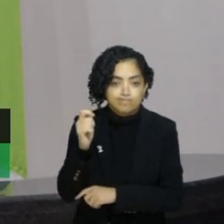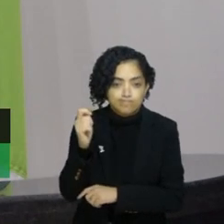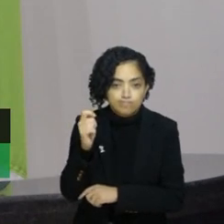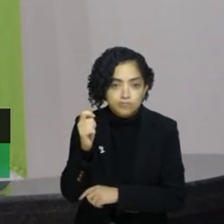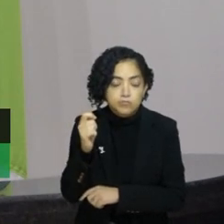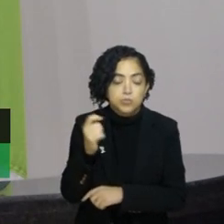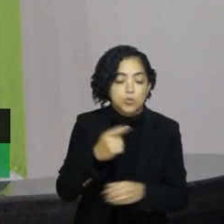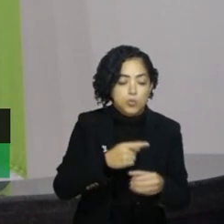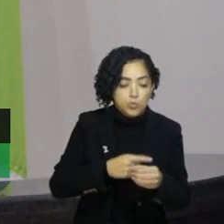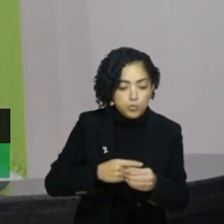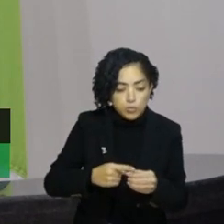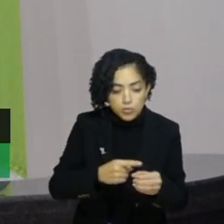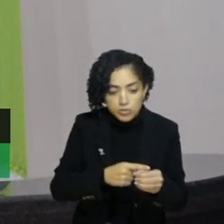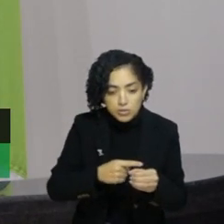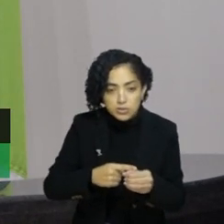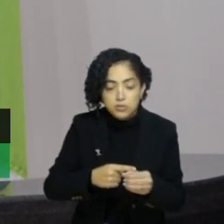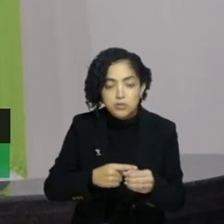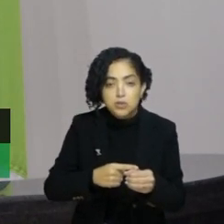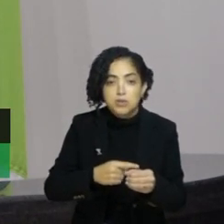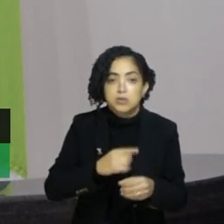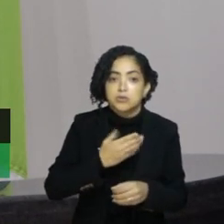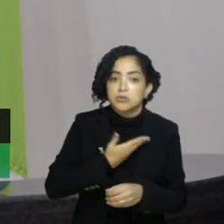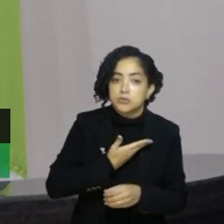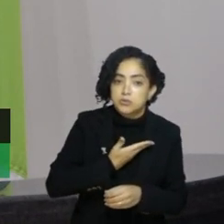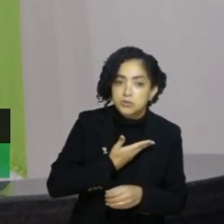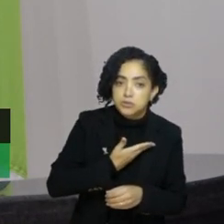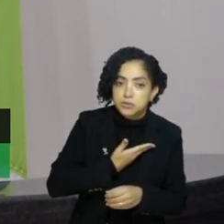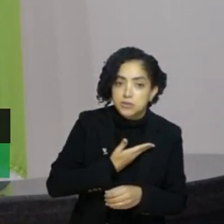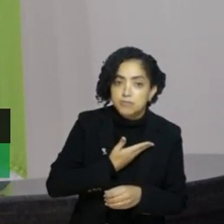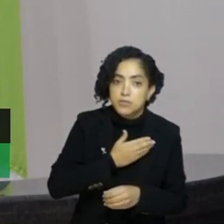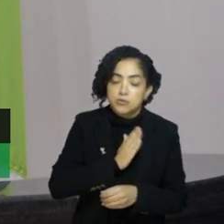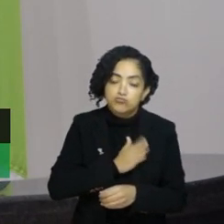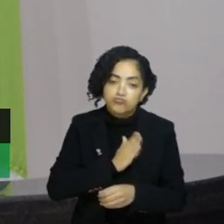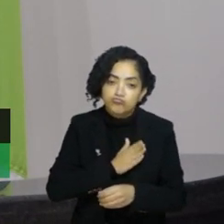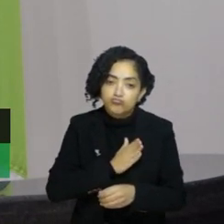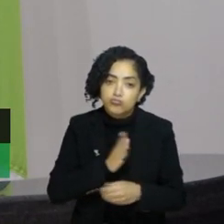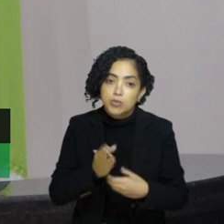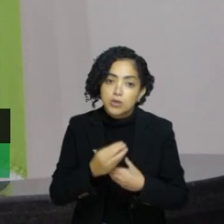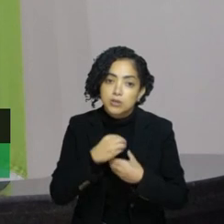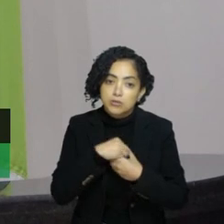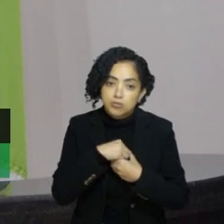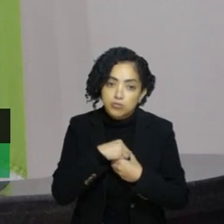Tantos amigos que estão em meu coração e ficarão para sempre.